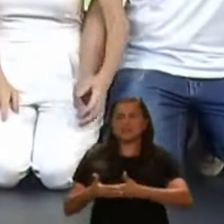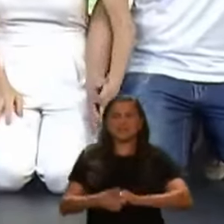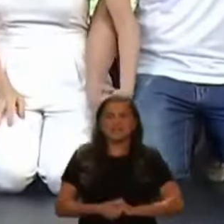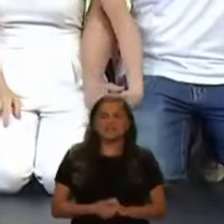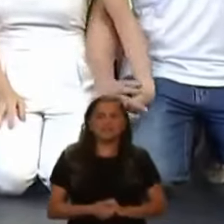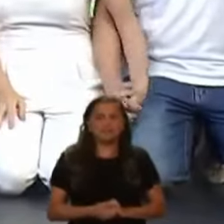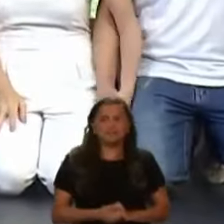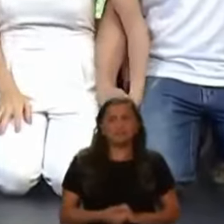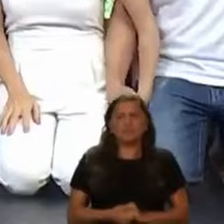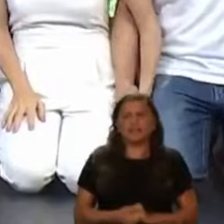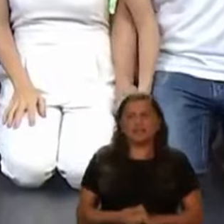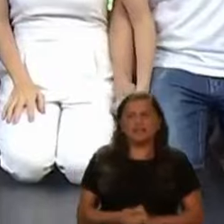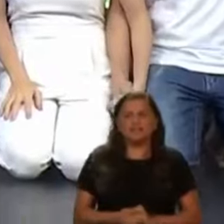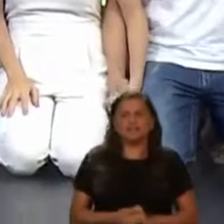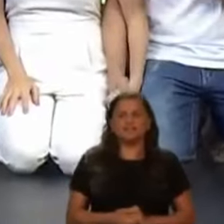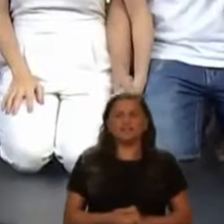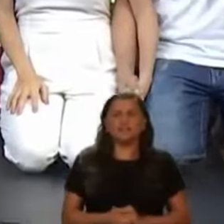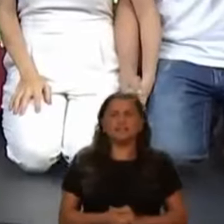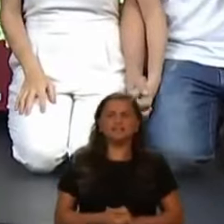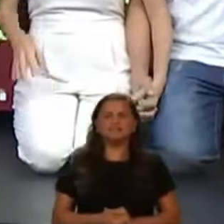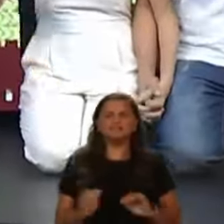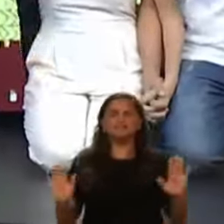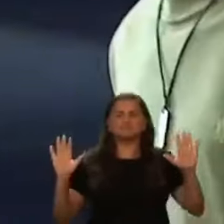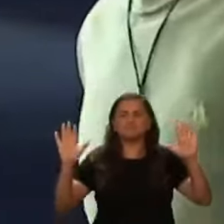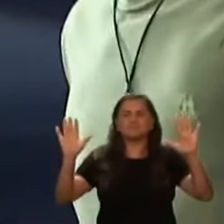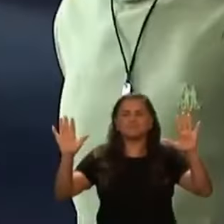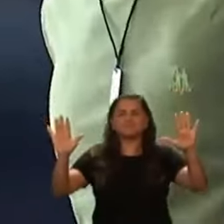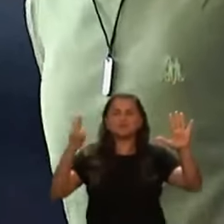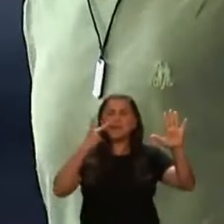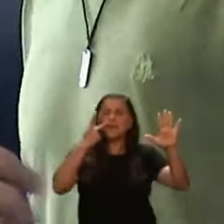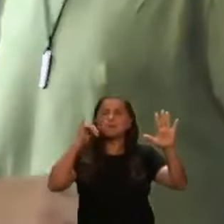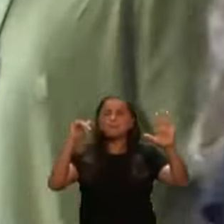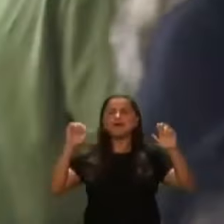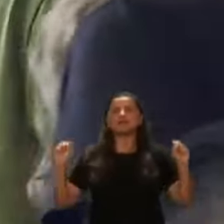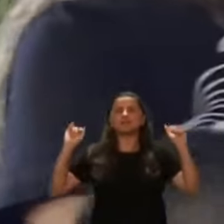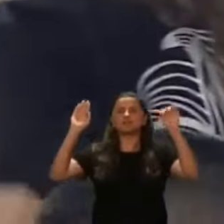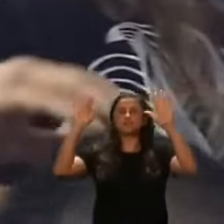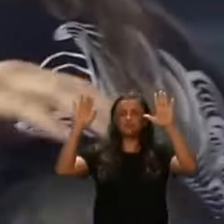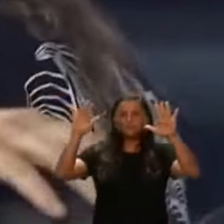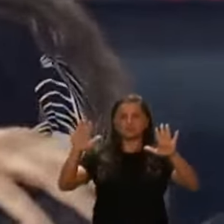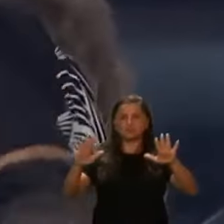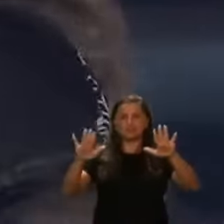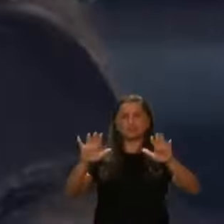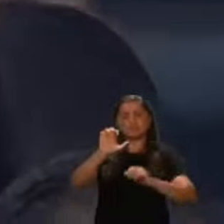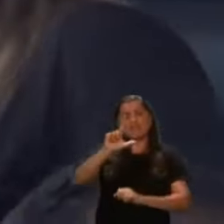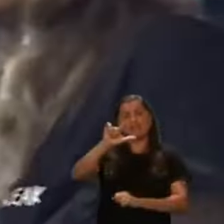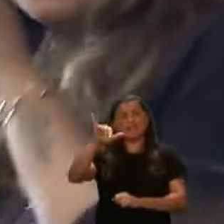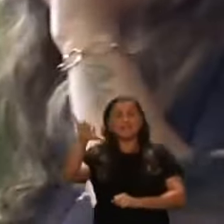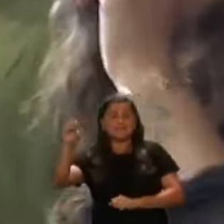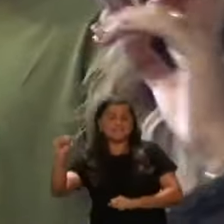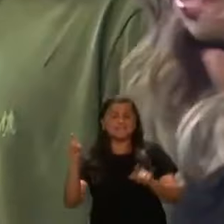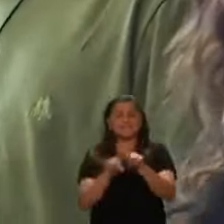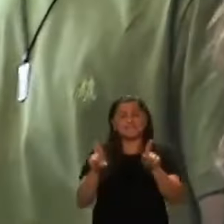Elisa, oh, sua igreja. Estenda suas mãos, Pai. Nós abençoamos a vida da Elisa e dos pais da